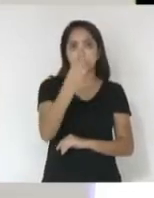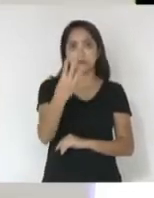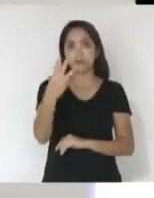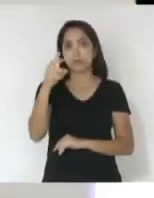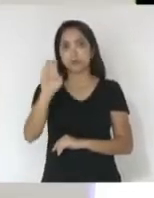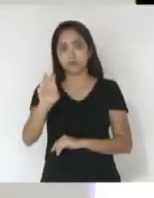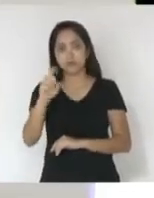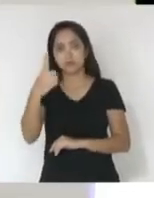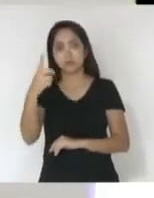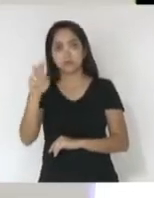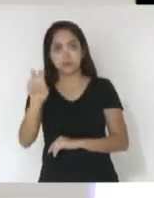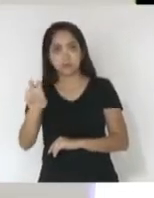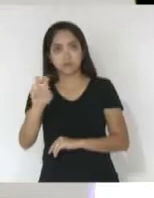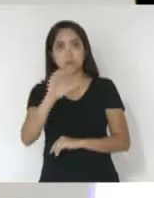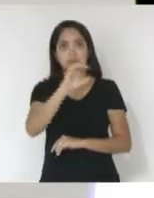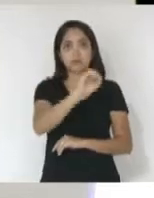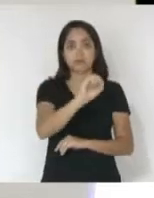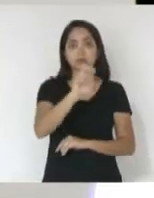184/435/2015,